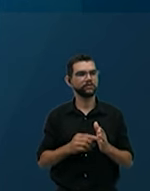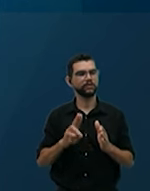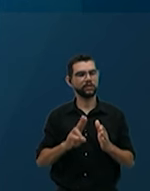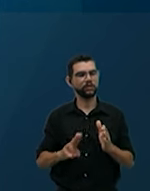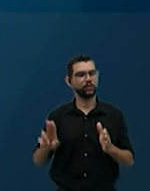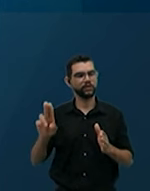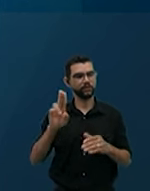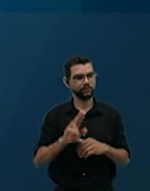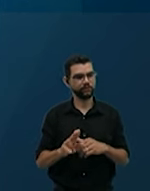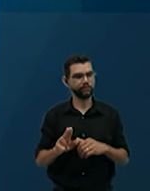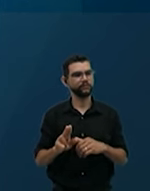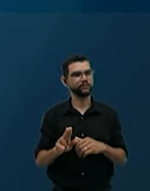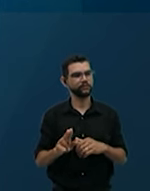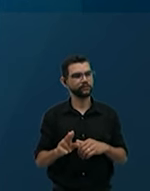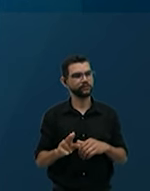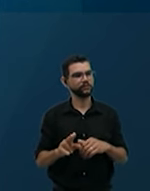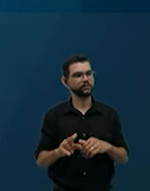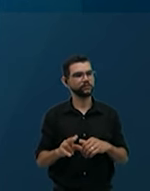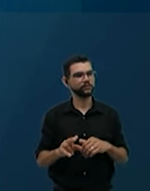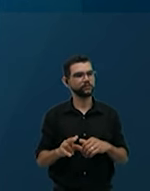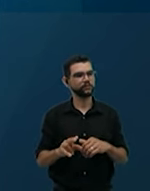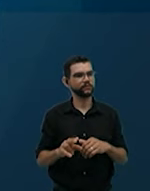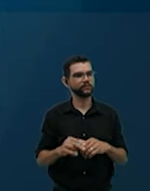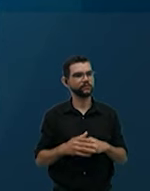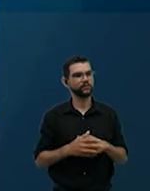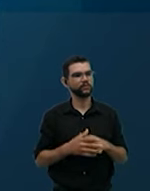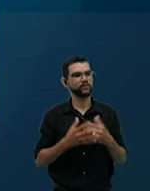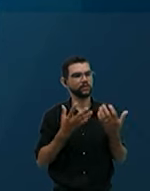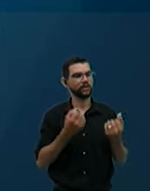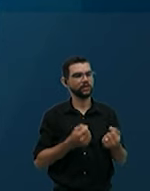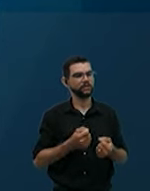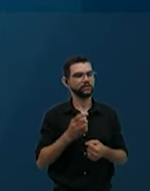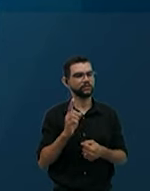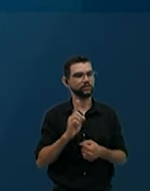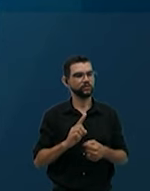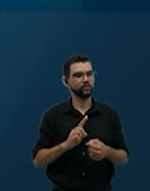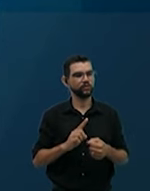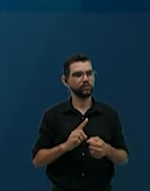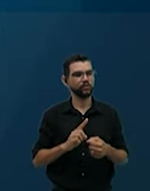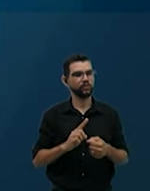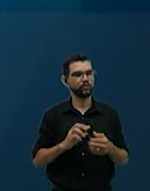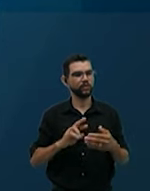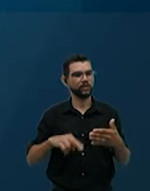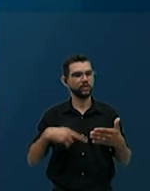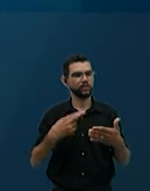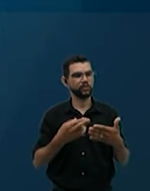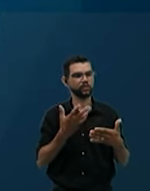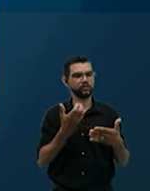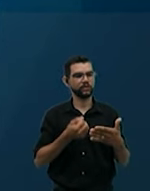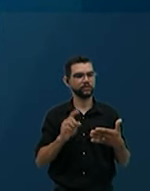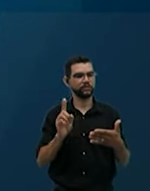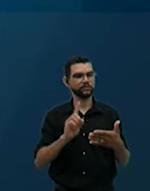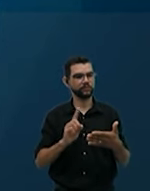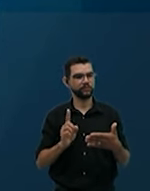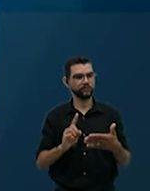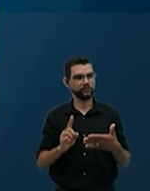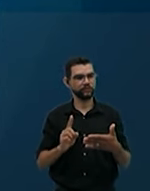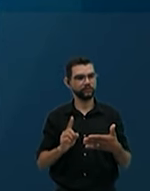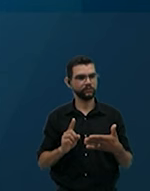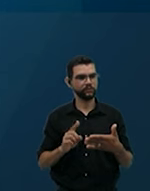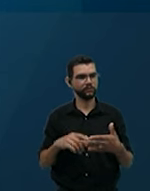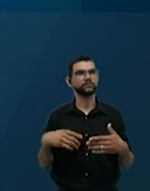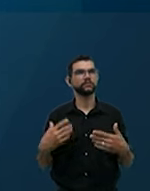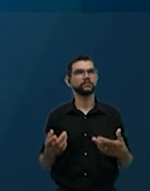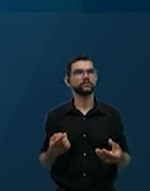dos recursos. Então, a questão controvertida nos feitos afetados ao julgamento sobre